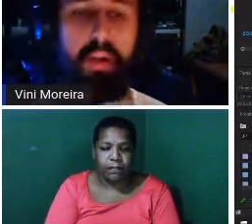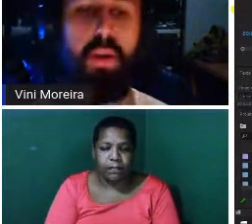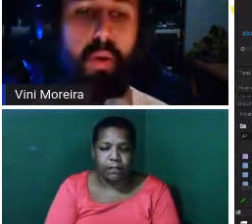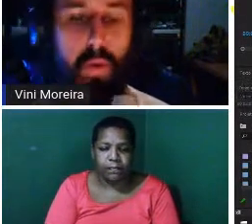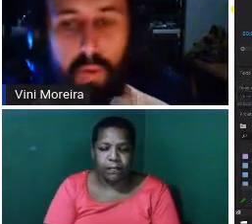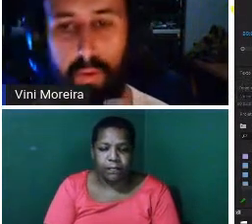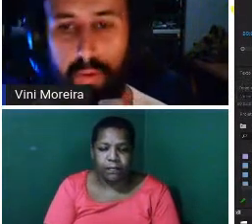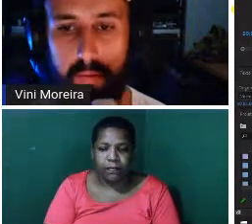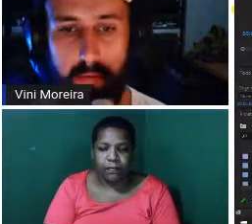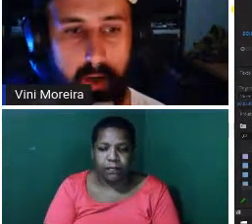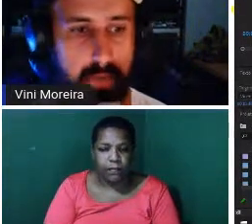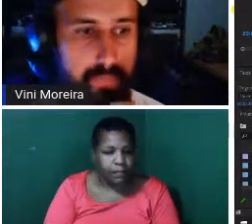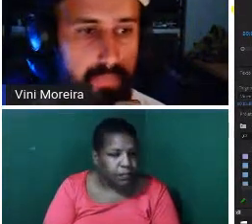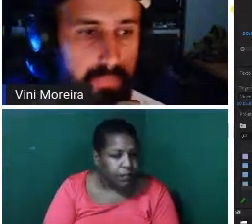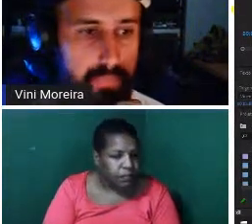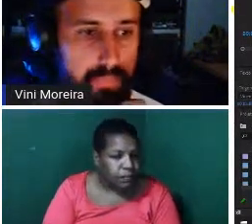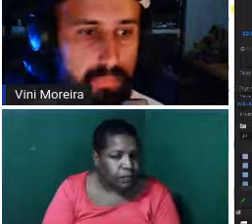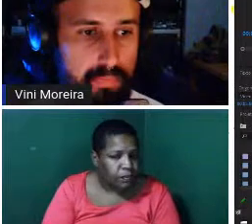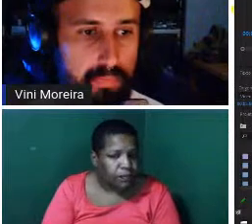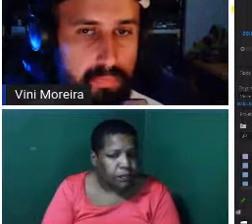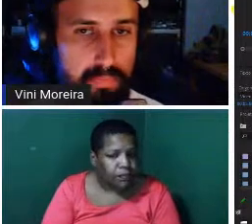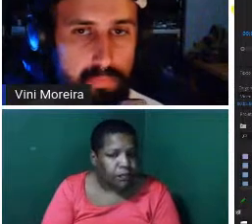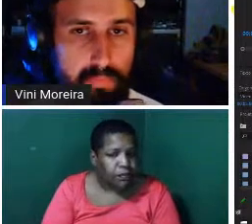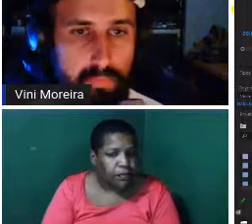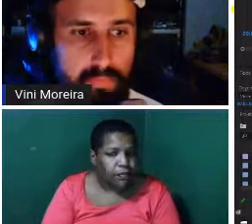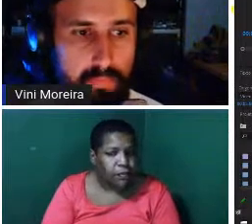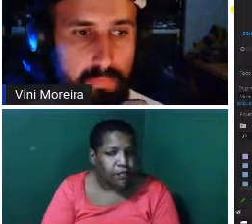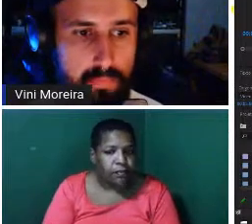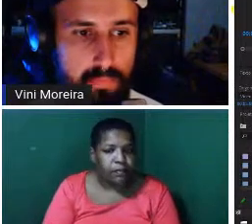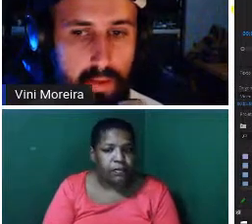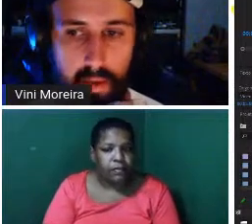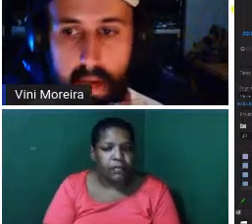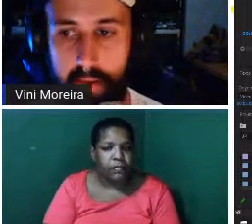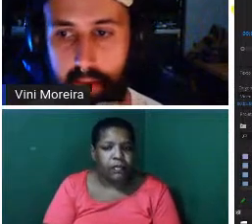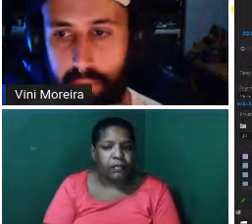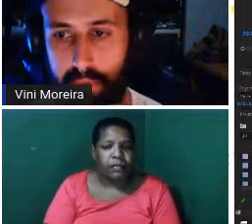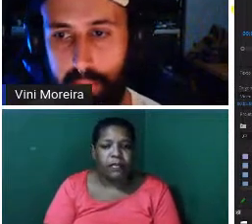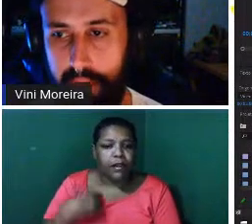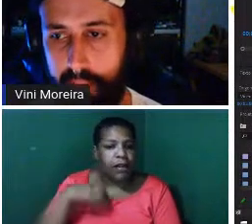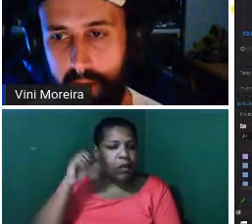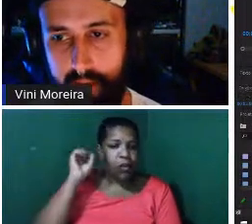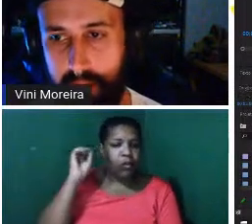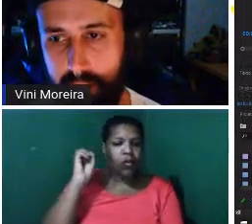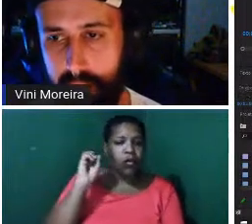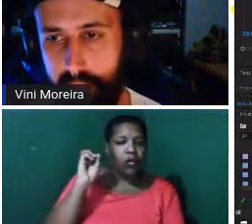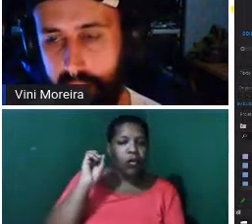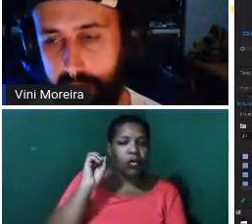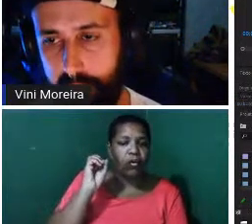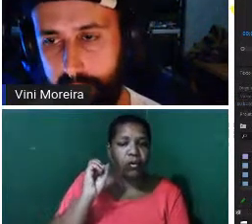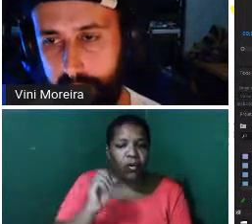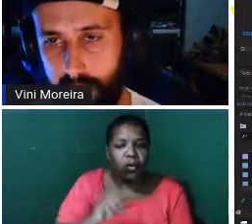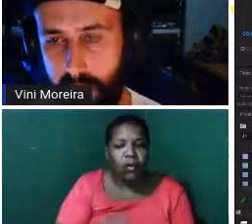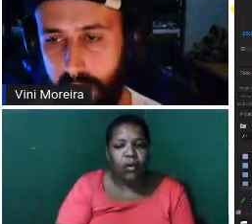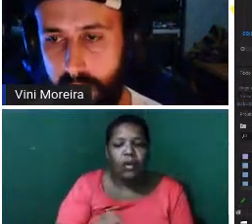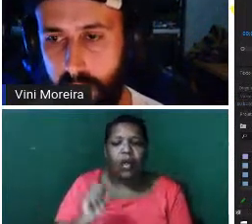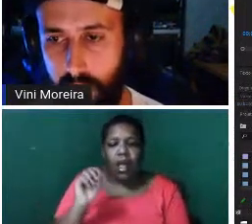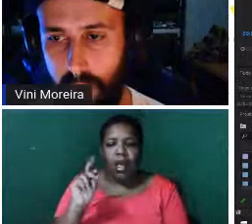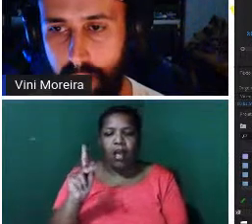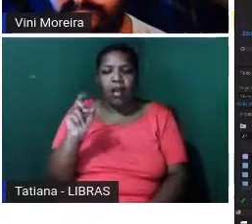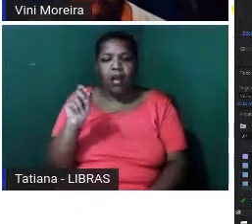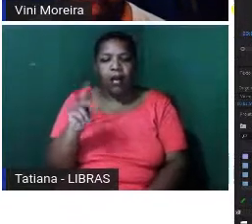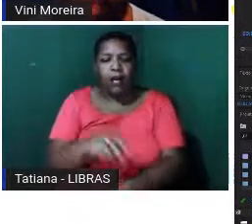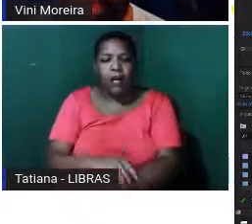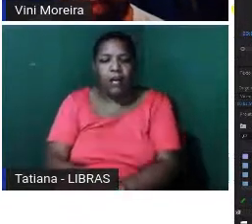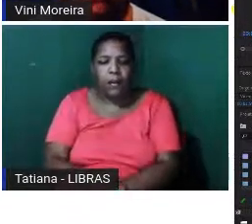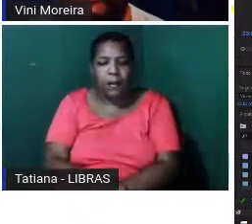oi Lu oi eu não dá para ouvir o sol Ah não dá para ouvir é feita perfeito perfeito por